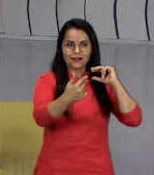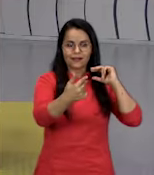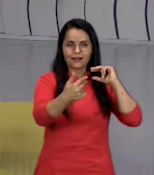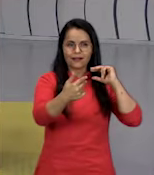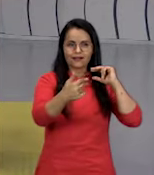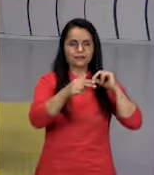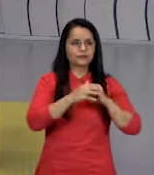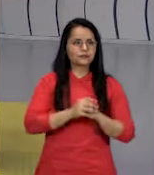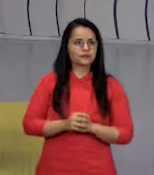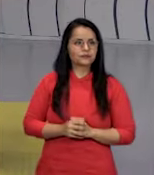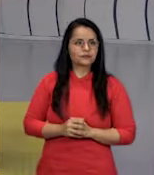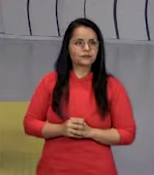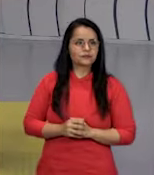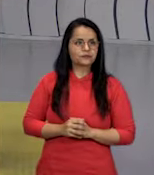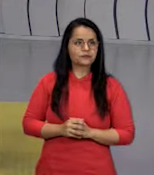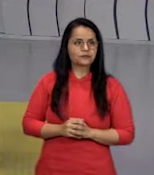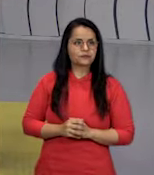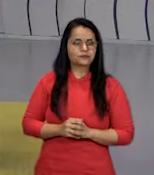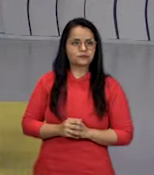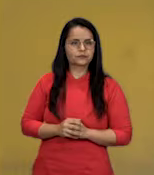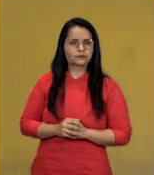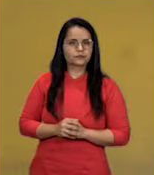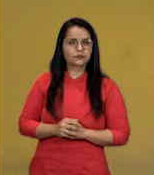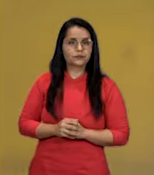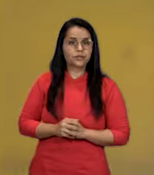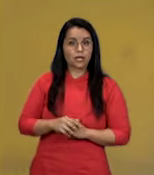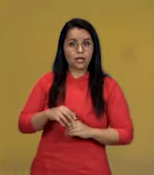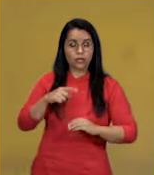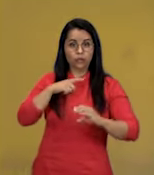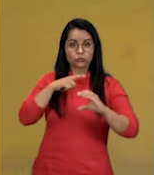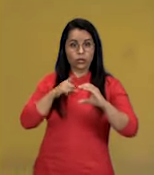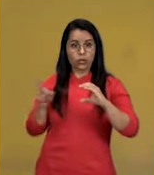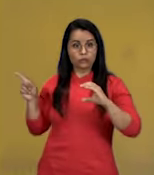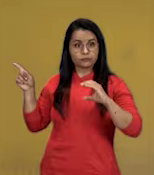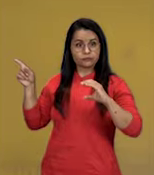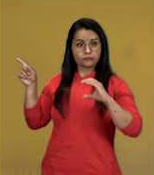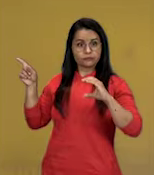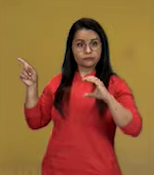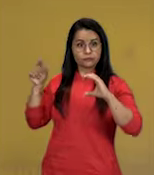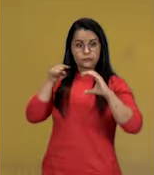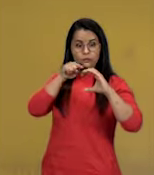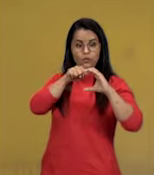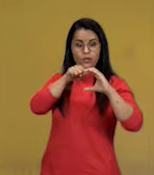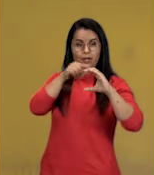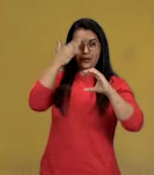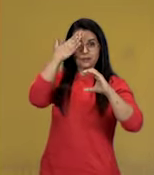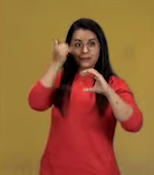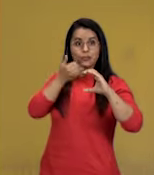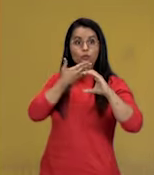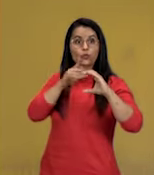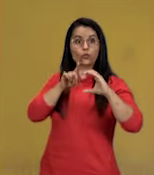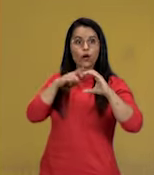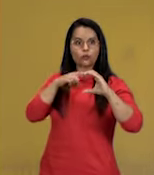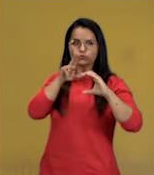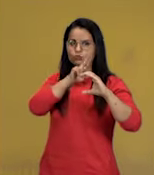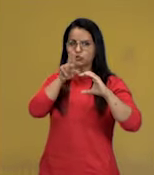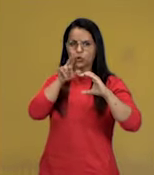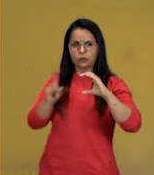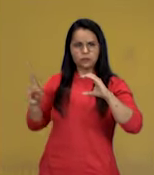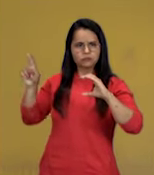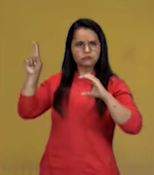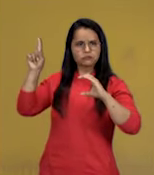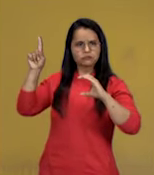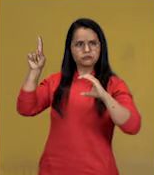genético da célula. Quando a célula tem esse núcleo definido, eu chamo de célula